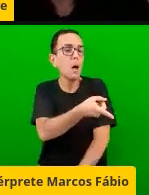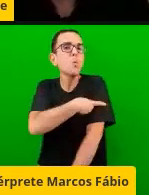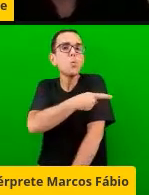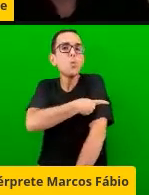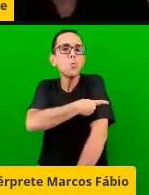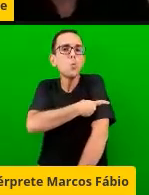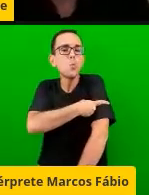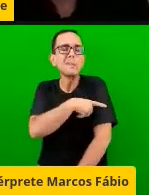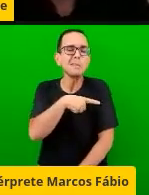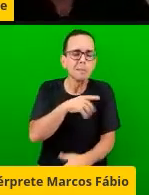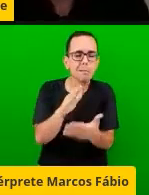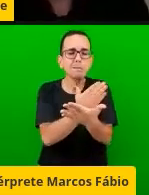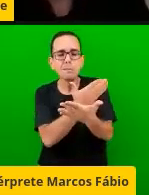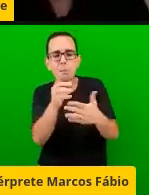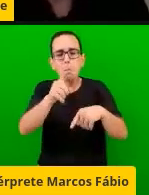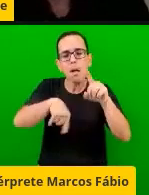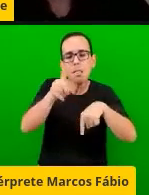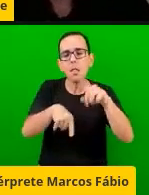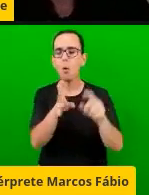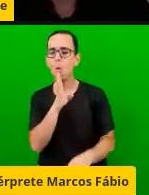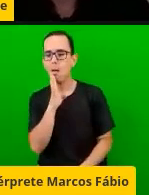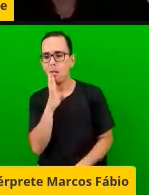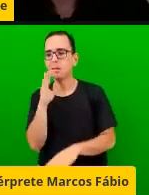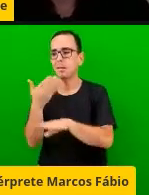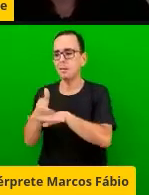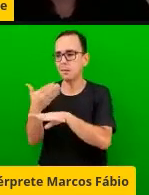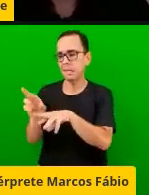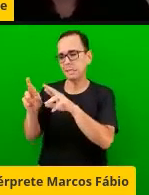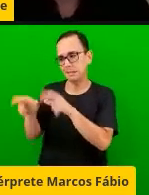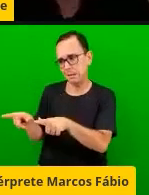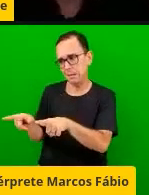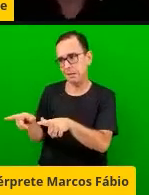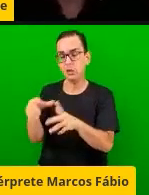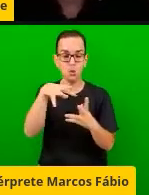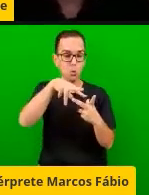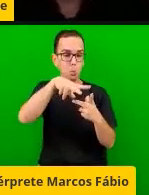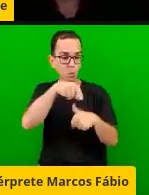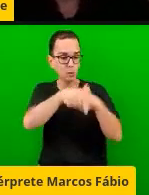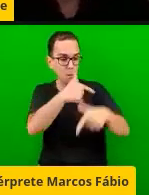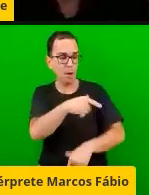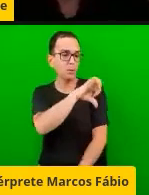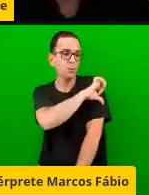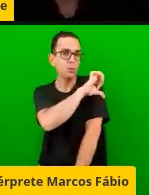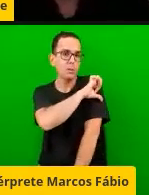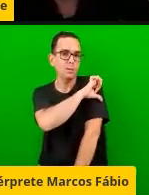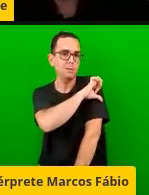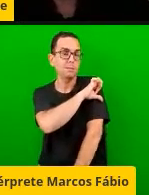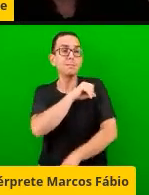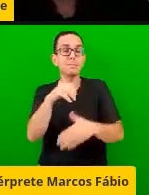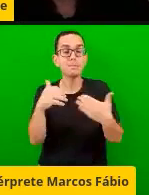certos objetos de conhecimento com habilidades, diferente do mundo do trabalho para o 9º ano. É lógico que essas habilidades vão